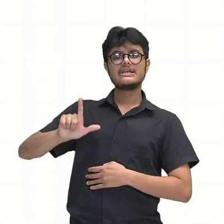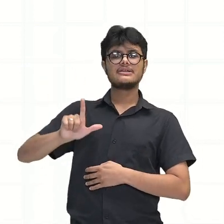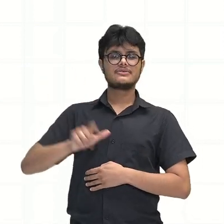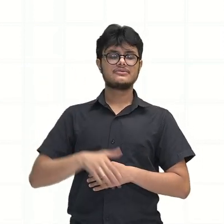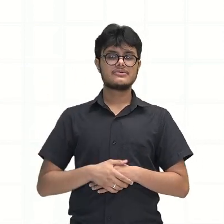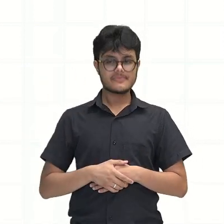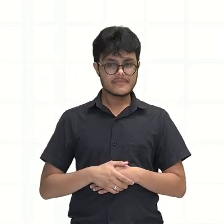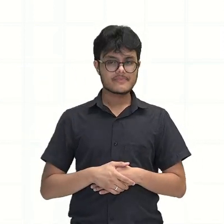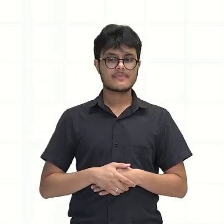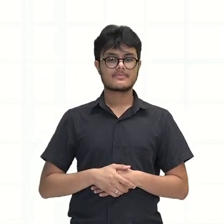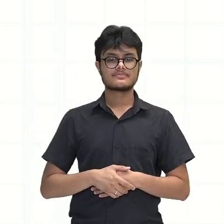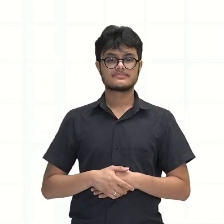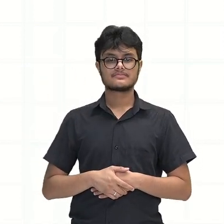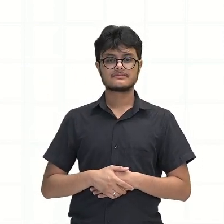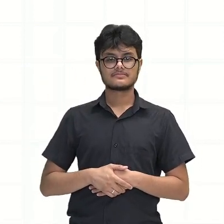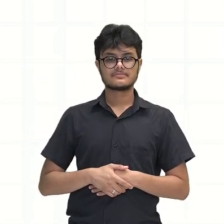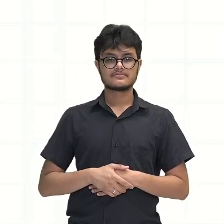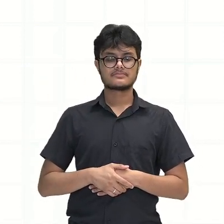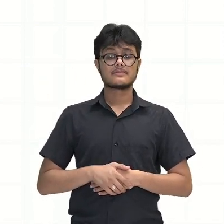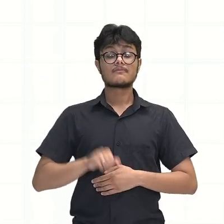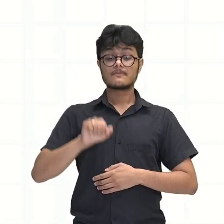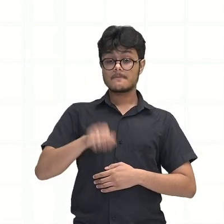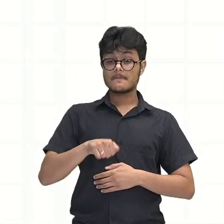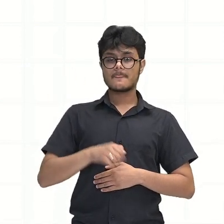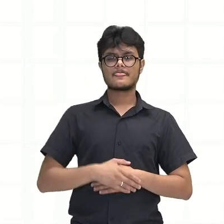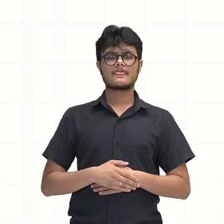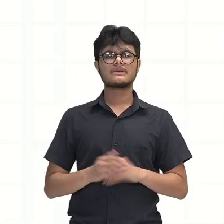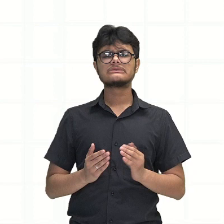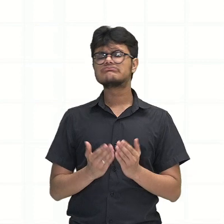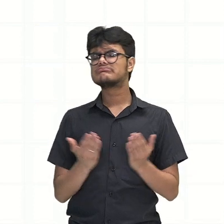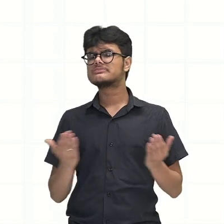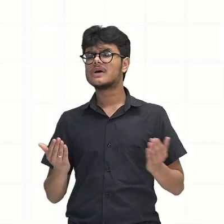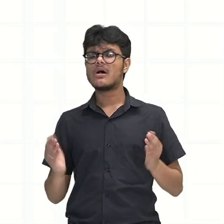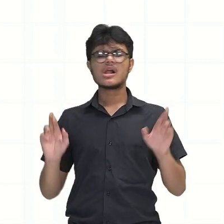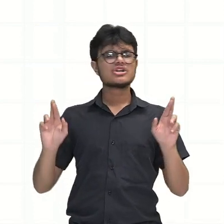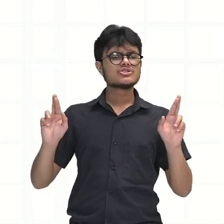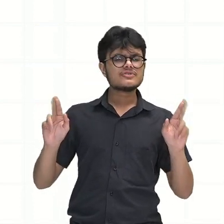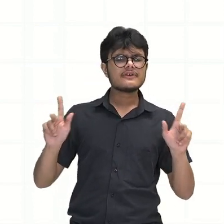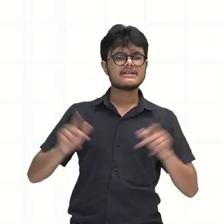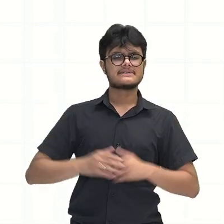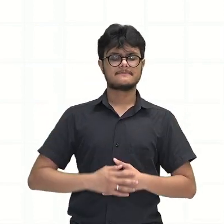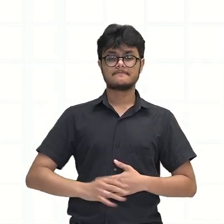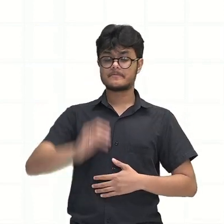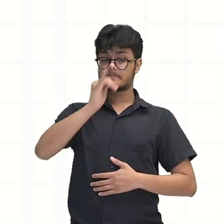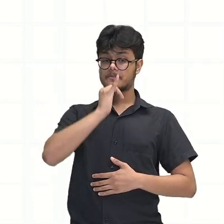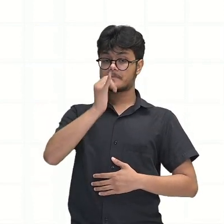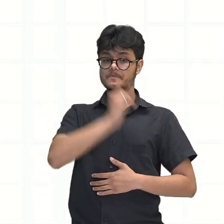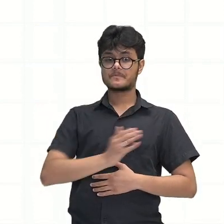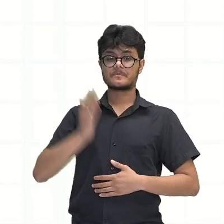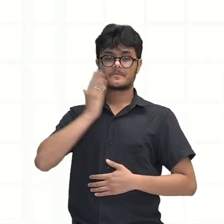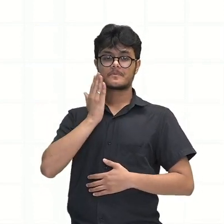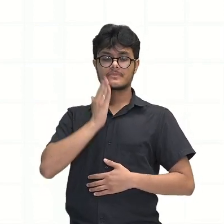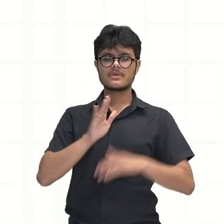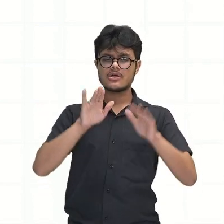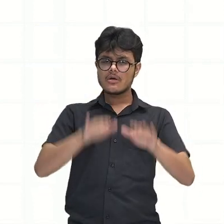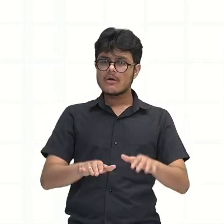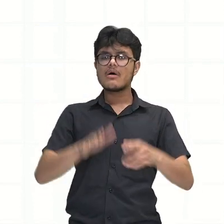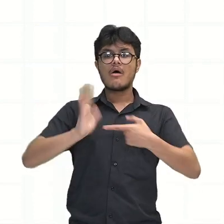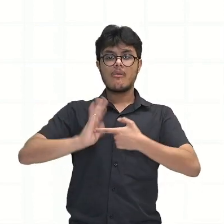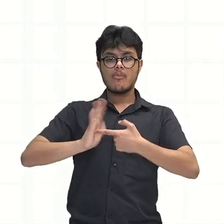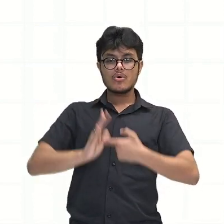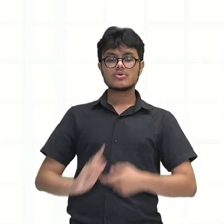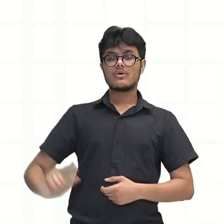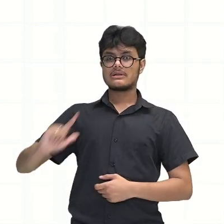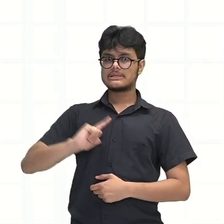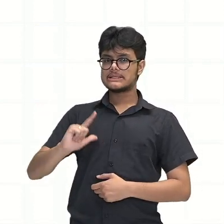3.0, 3 litros de combustível. E aí, qual vai ser a diferença? O que a gente precisa saber? Todo motor